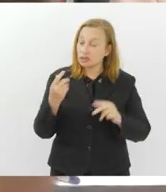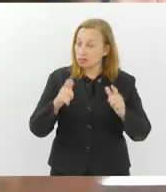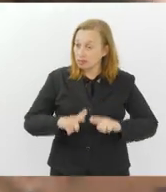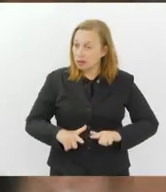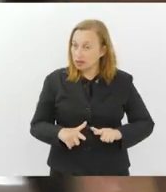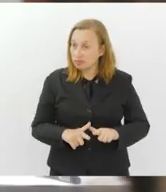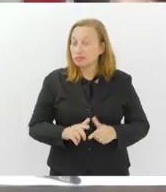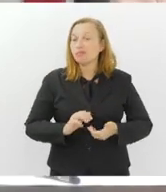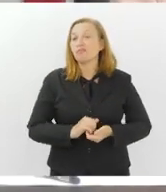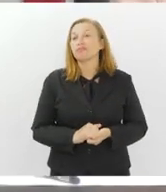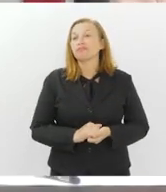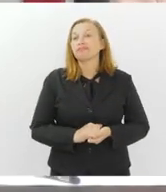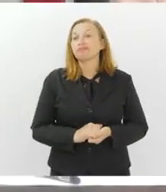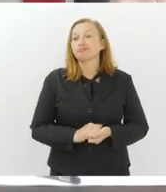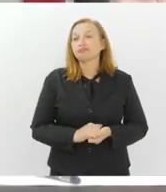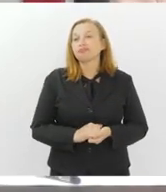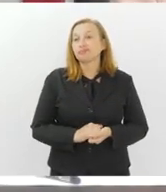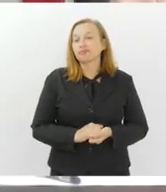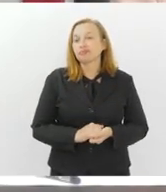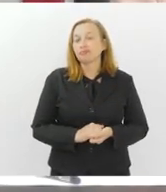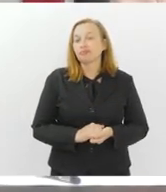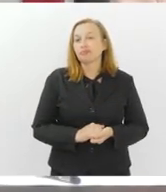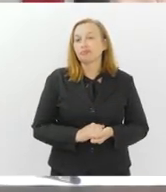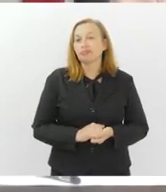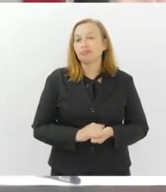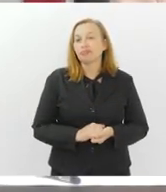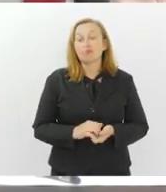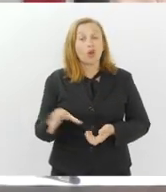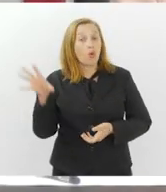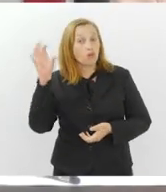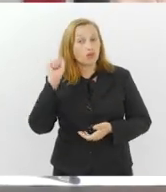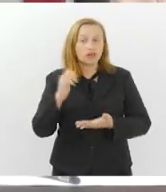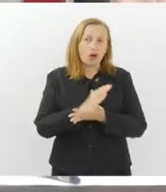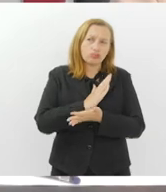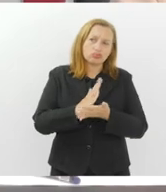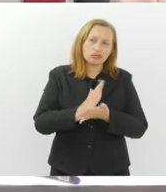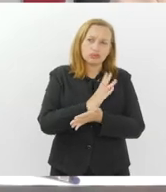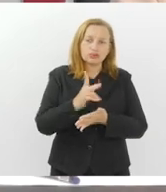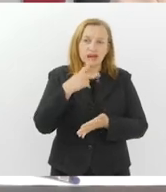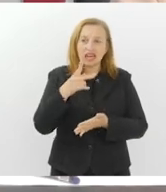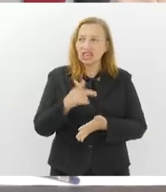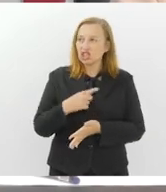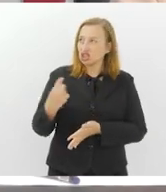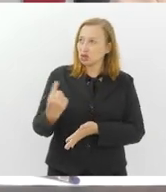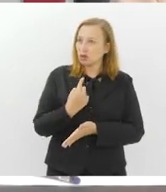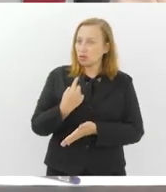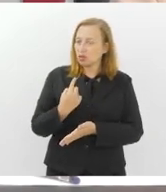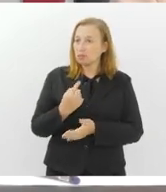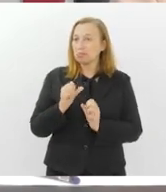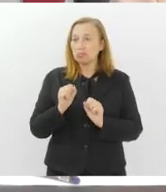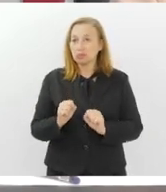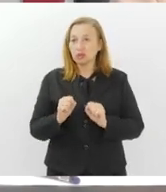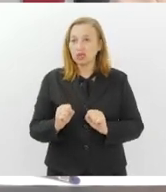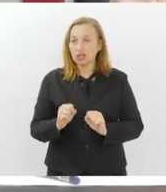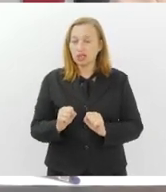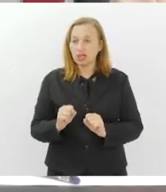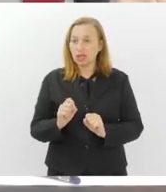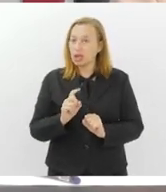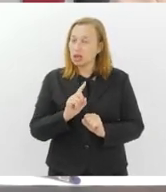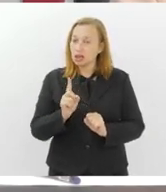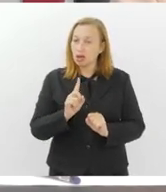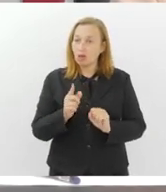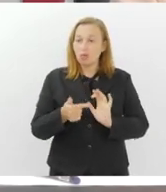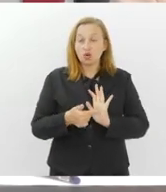Seria um contrassenso. Eu escutei pelos corredores algo assim, que nós, em algum momento, poderíamos não estar sendo transparentes. Falei,